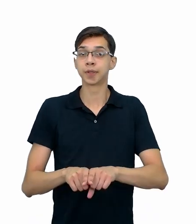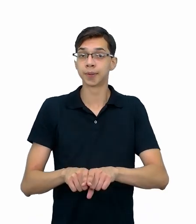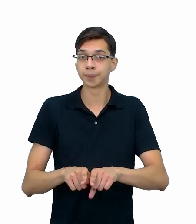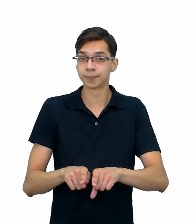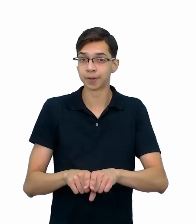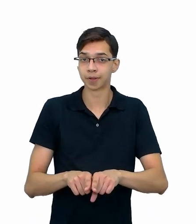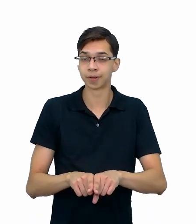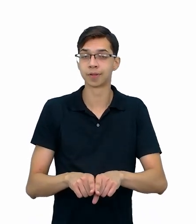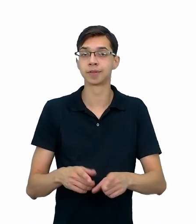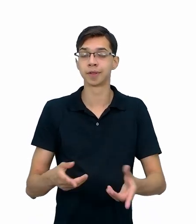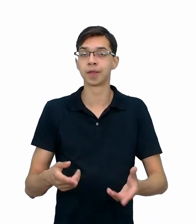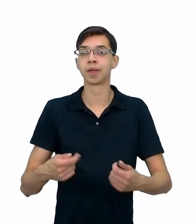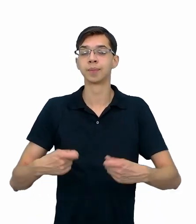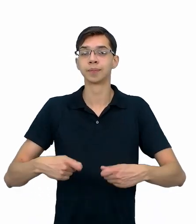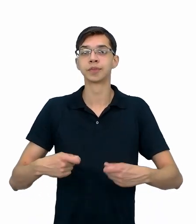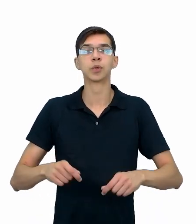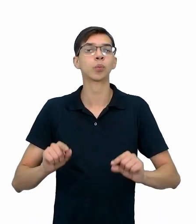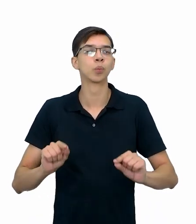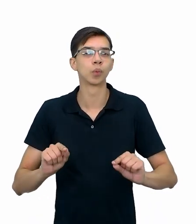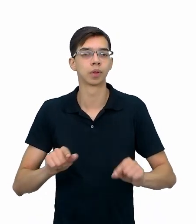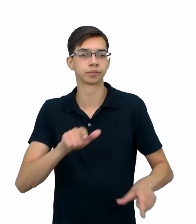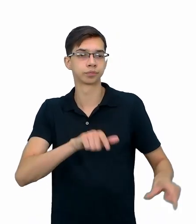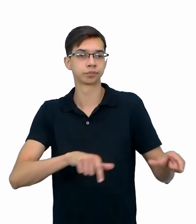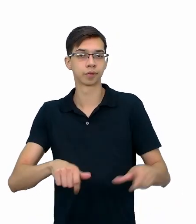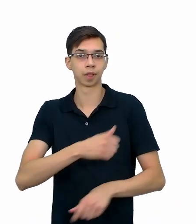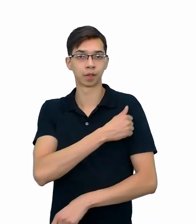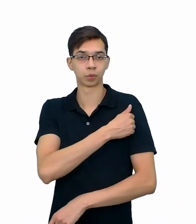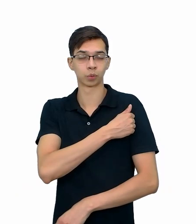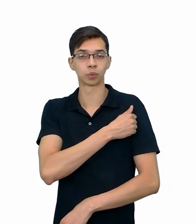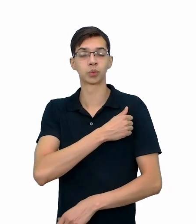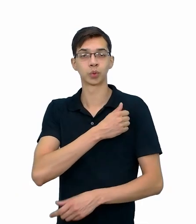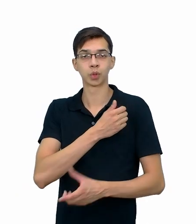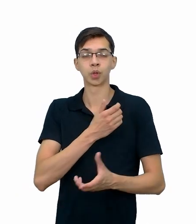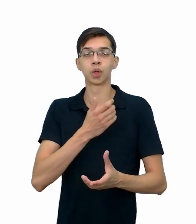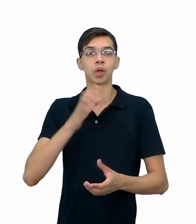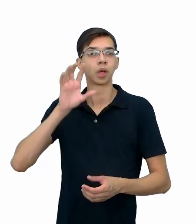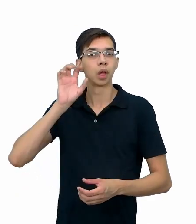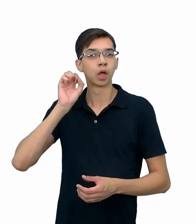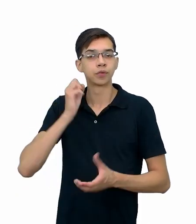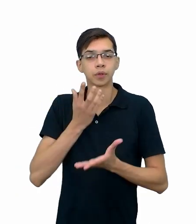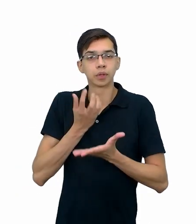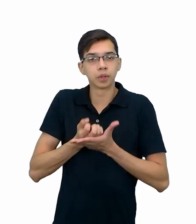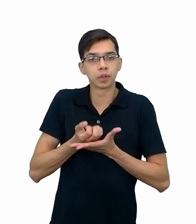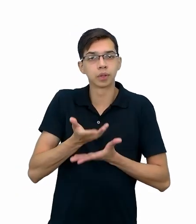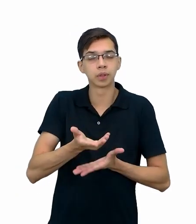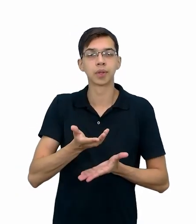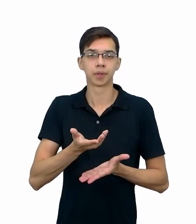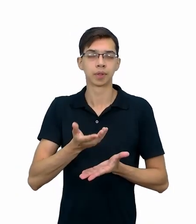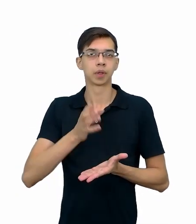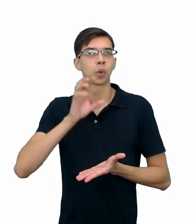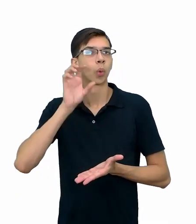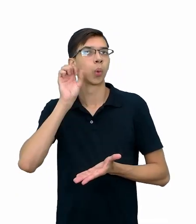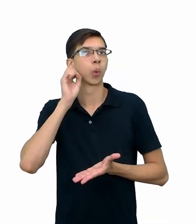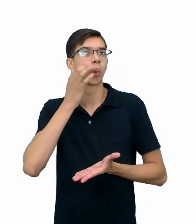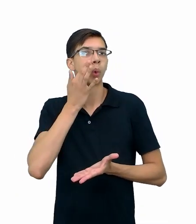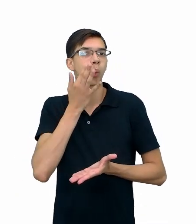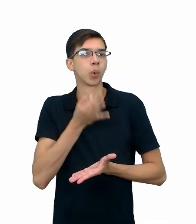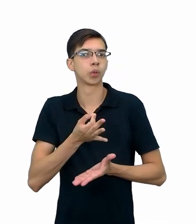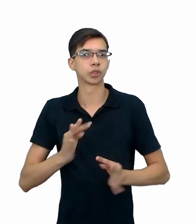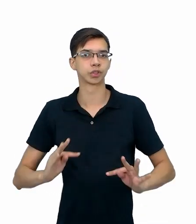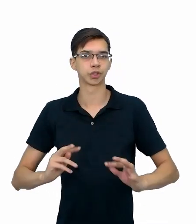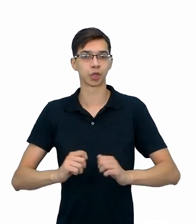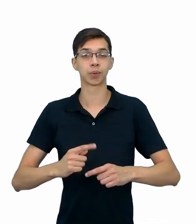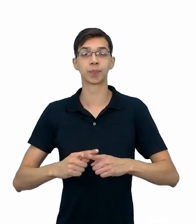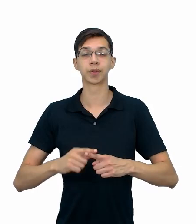do podcast. E aí observar também a mudança nessa linguagem, né? Uma vez que no podcast se utiliza mais uma